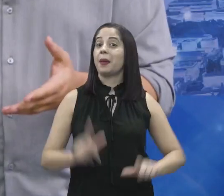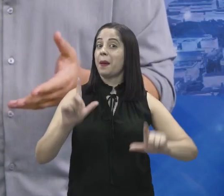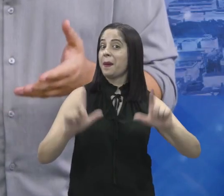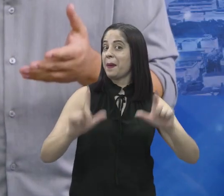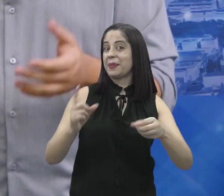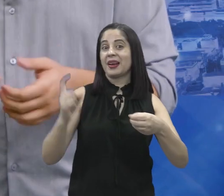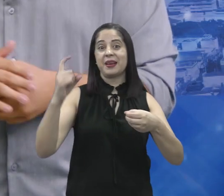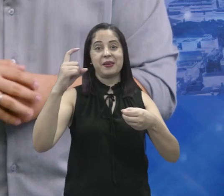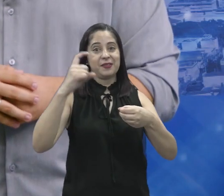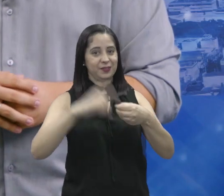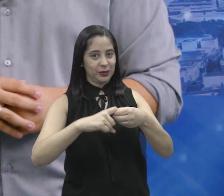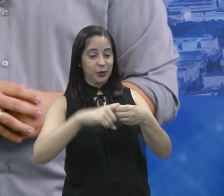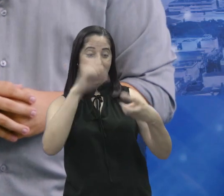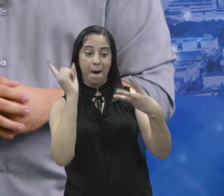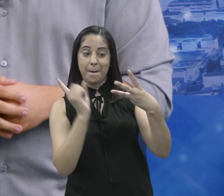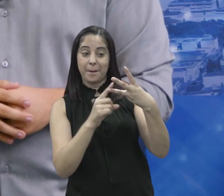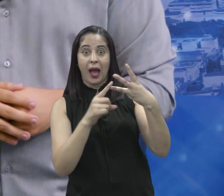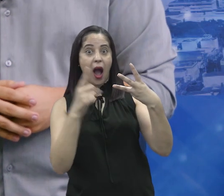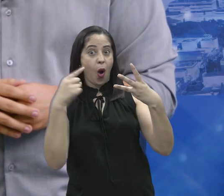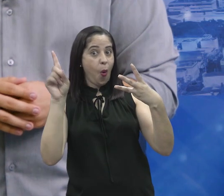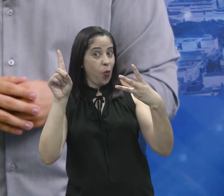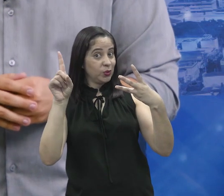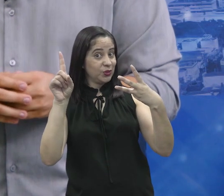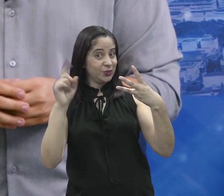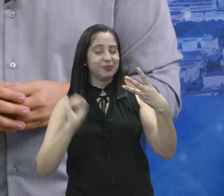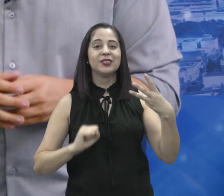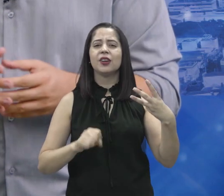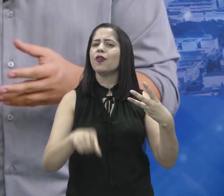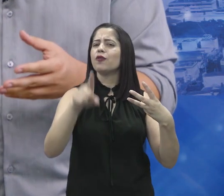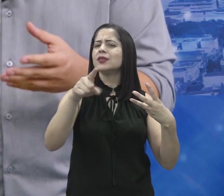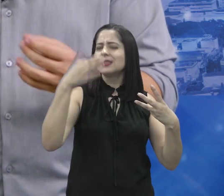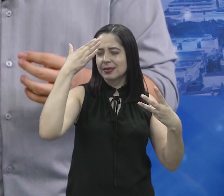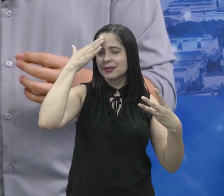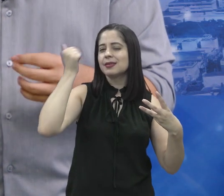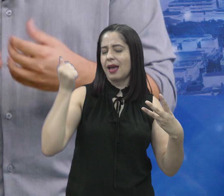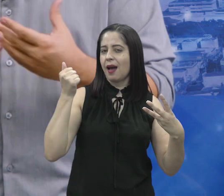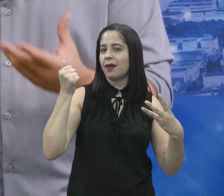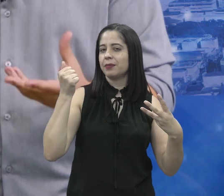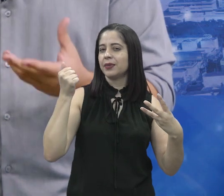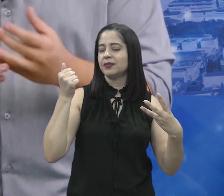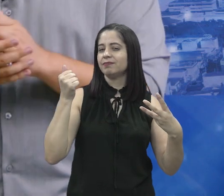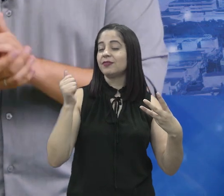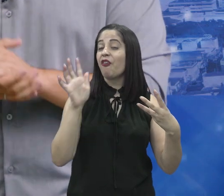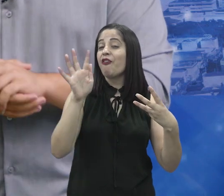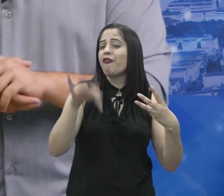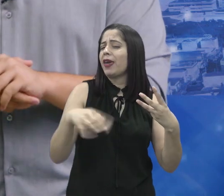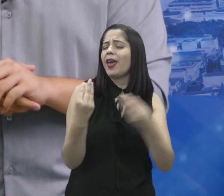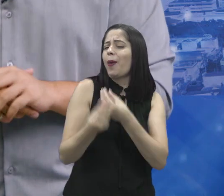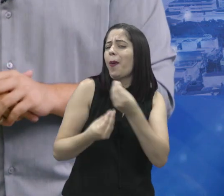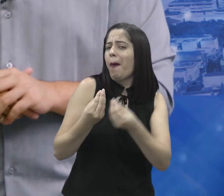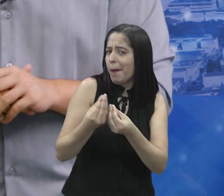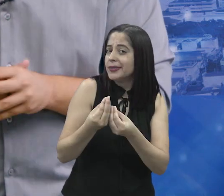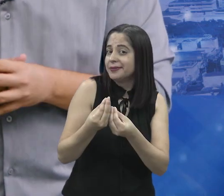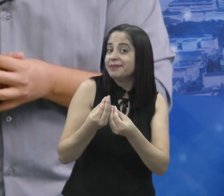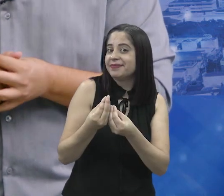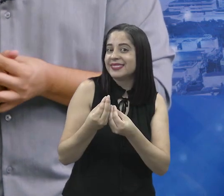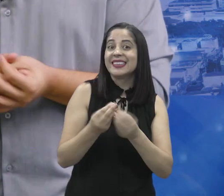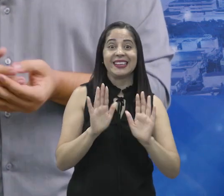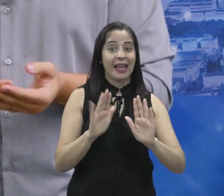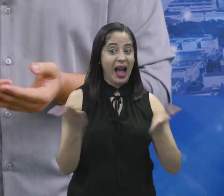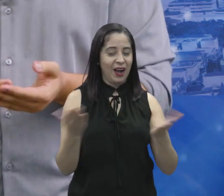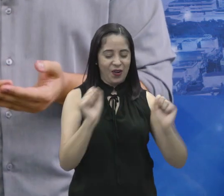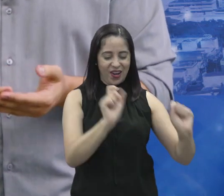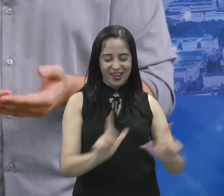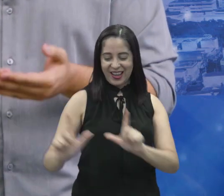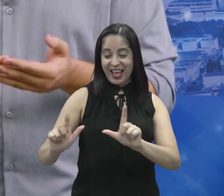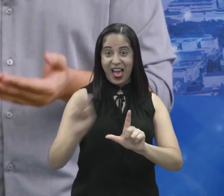Tô de volta com o último bloco do Ação Parlamentar de hoje e você sabe com o que nós encerramos o Ação Parlamentar, não é? É